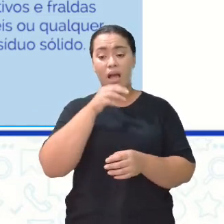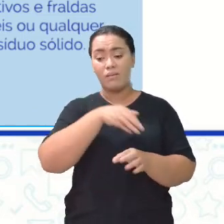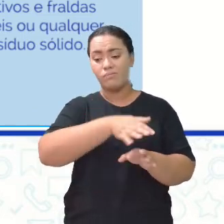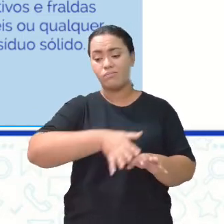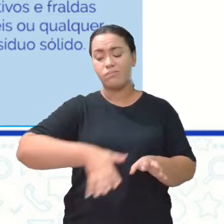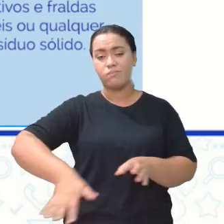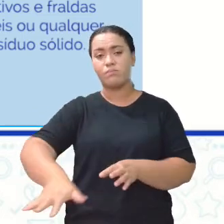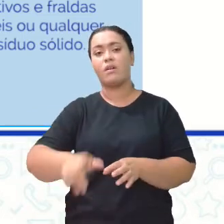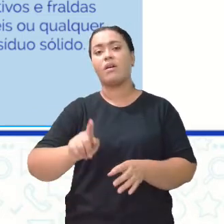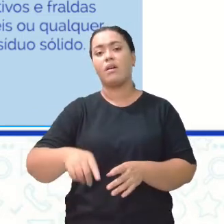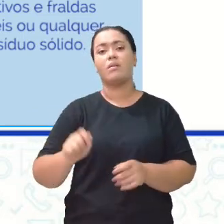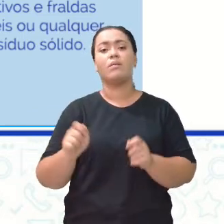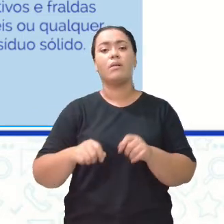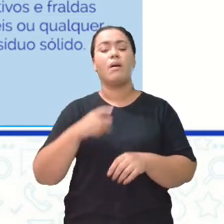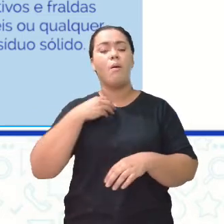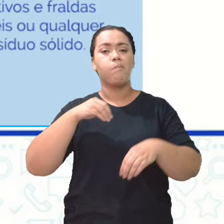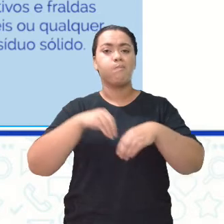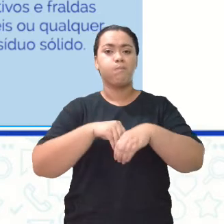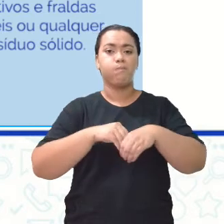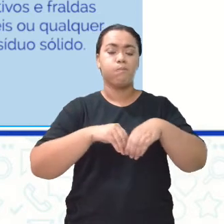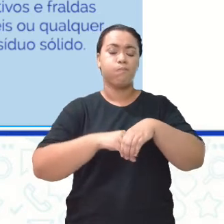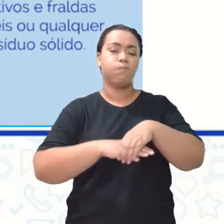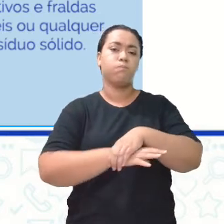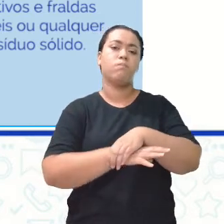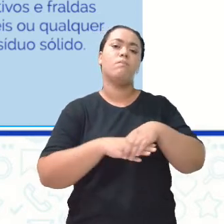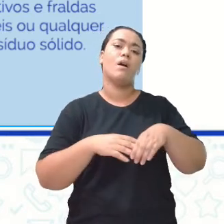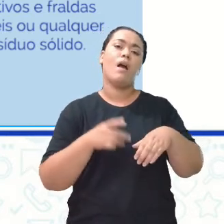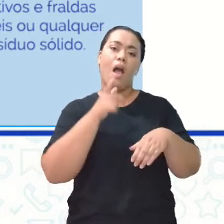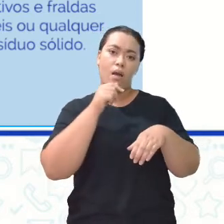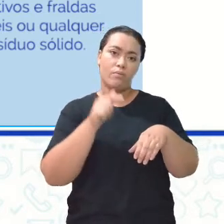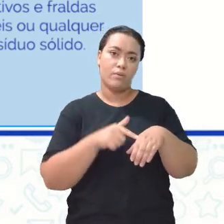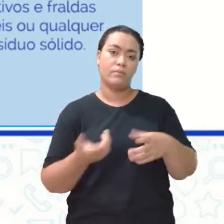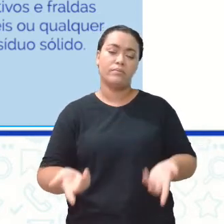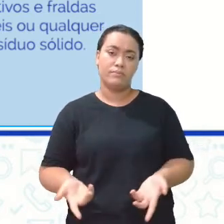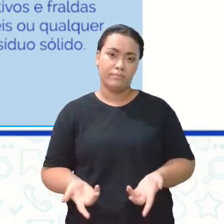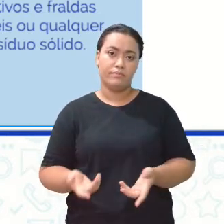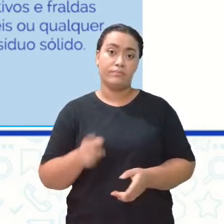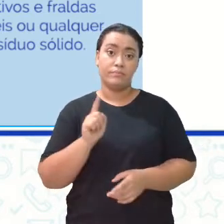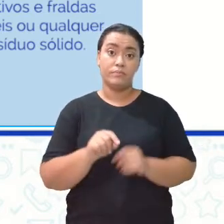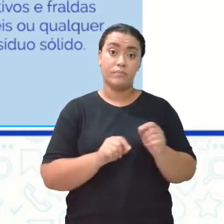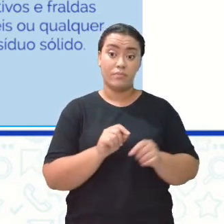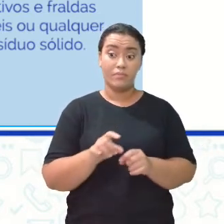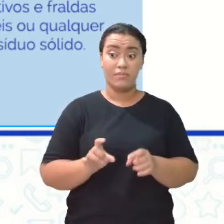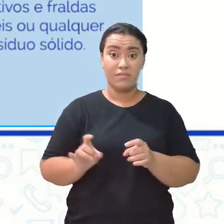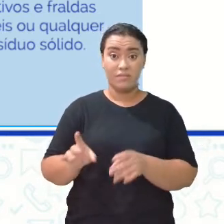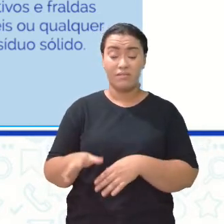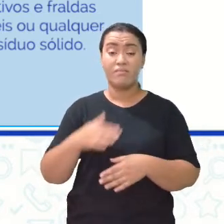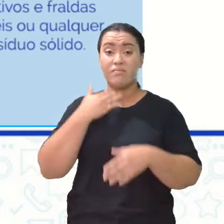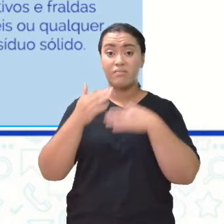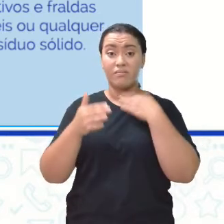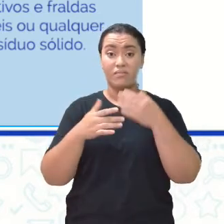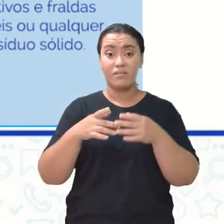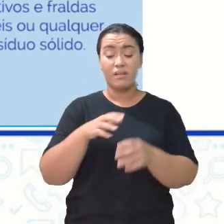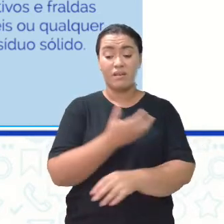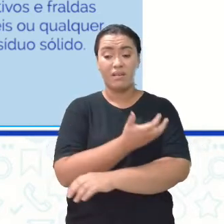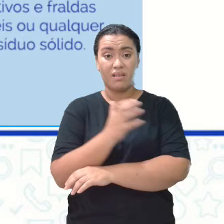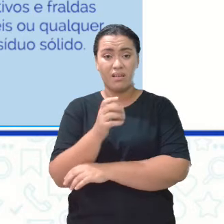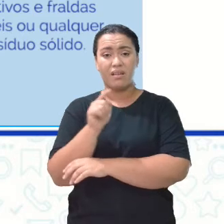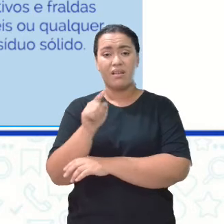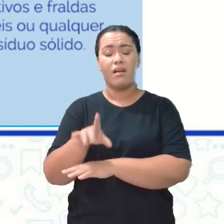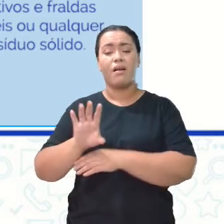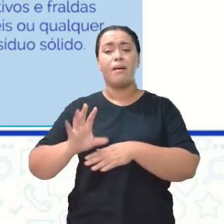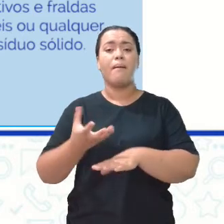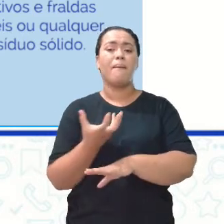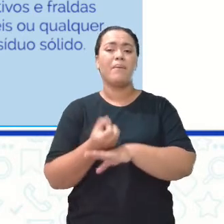de esgoto, provoca o entupimento das tubulações e, lançado de forma indiscriminada do meio ambiente,